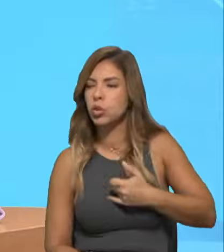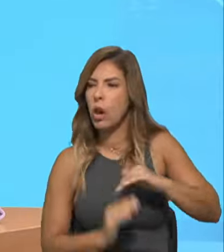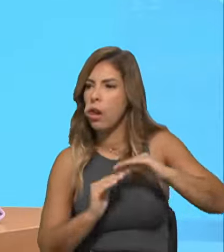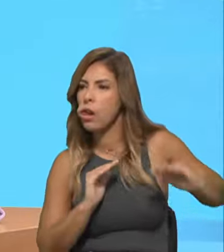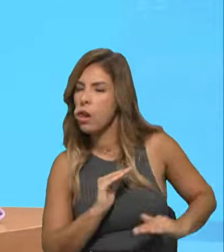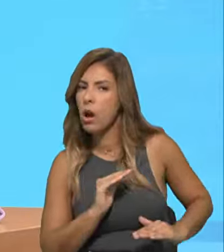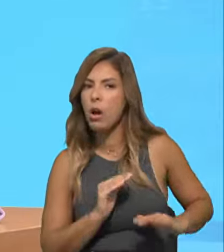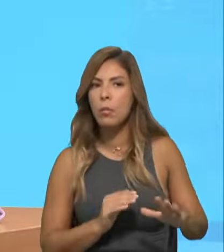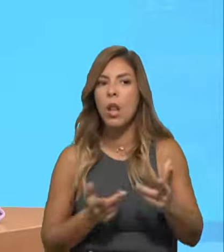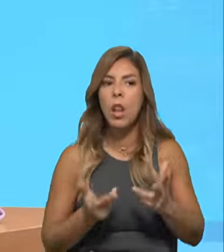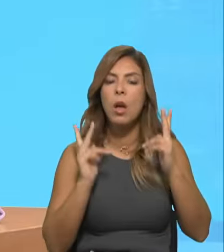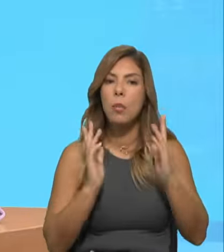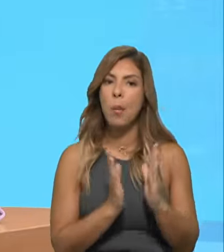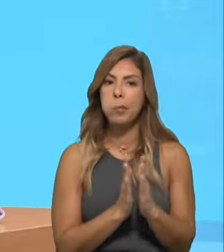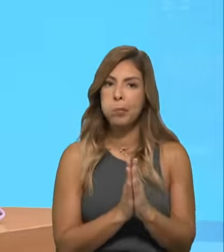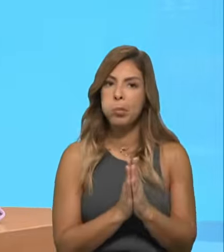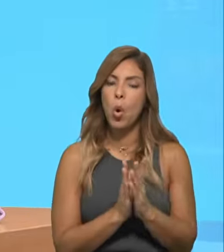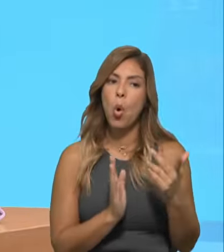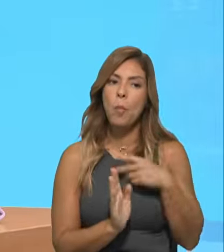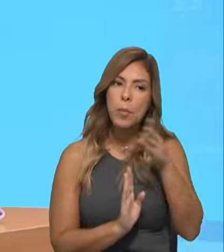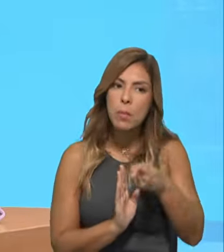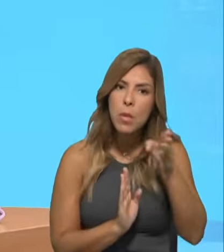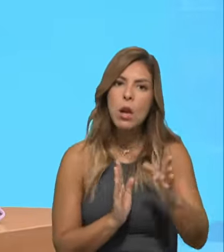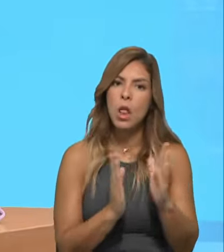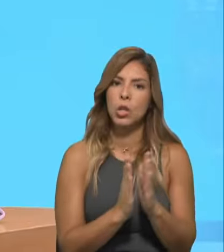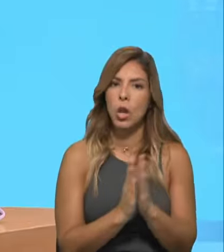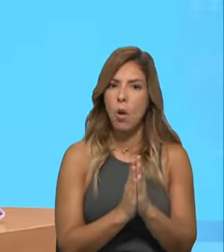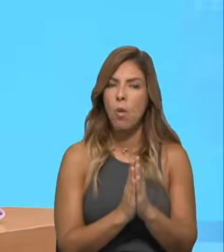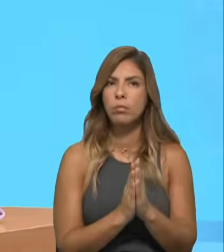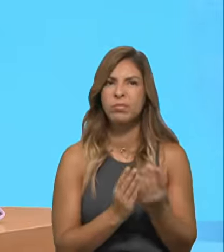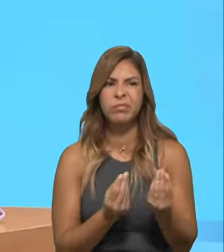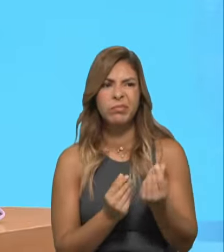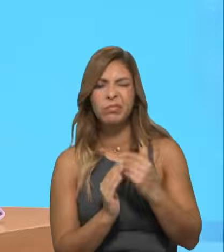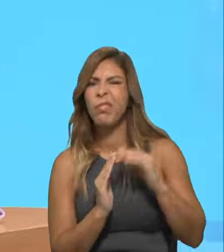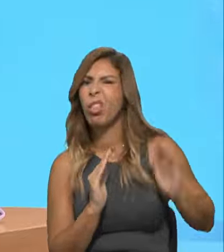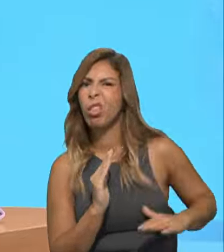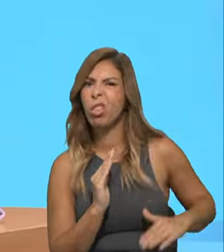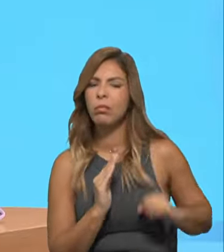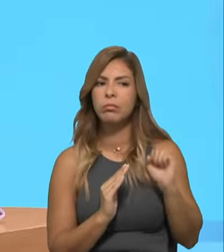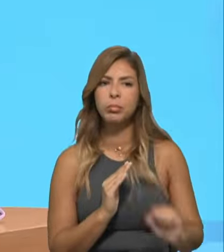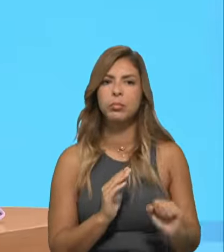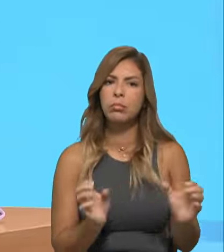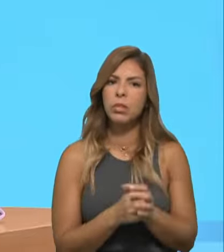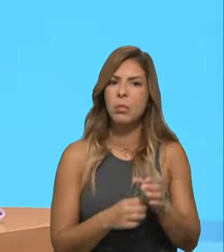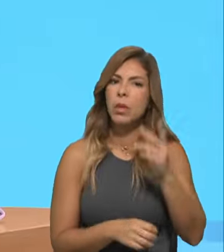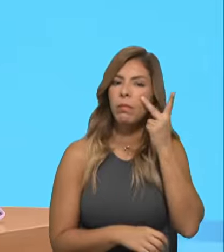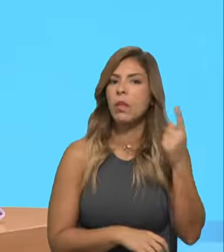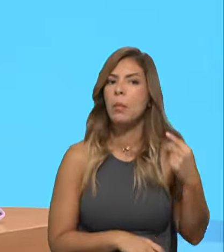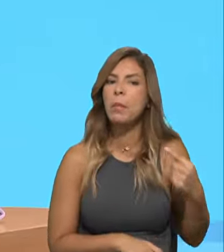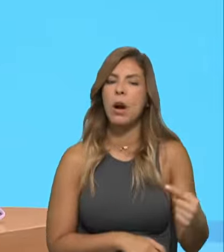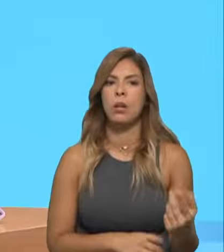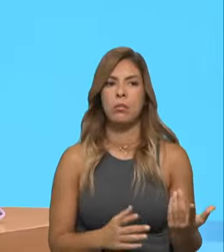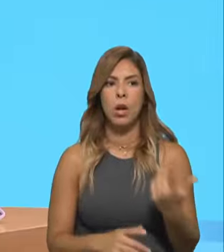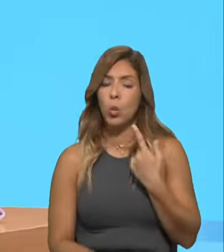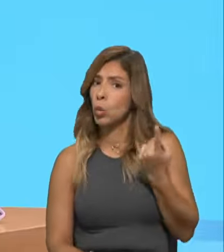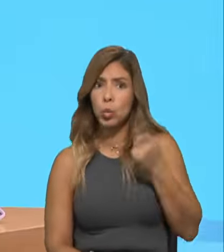liberdade religiosa, a prática religiosa, fosse algo de sumenos na vida das comunidades, na vida das pessoas, e não o é. Até